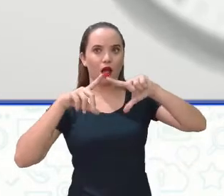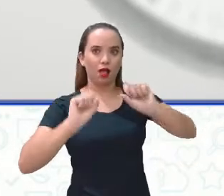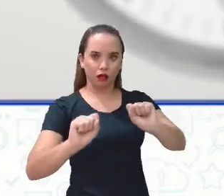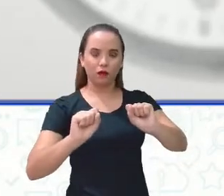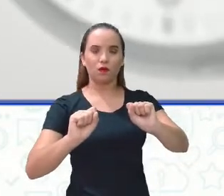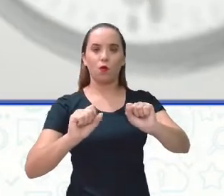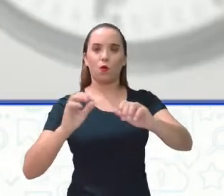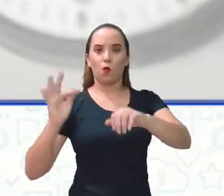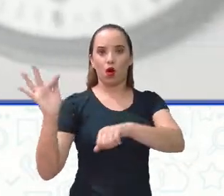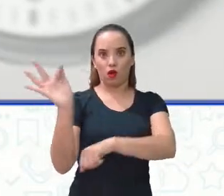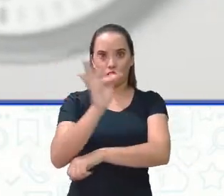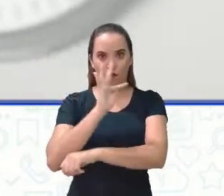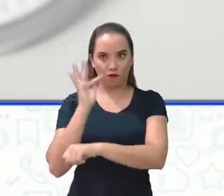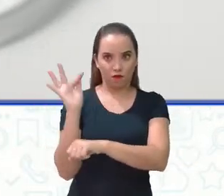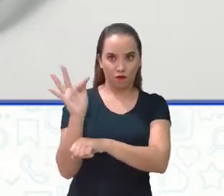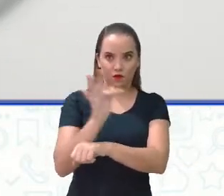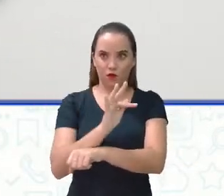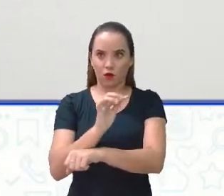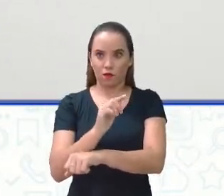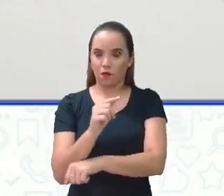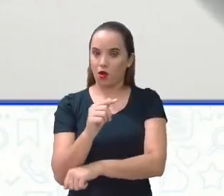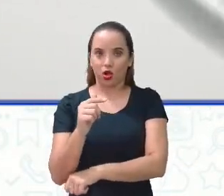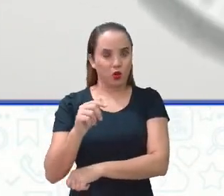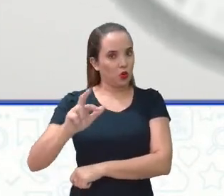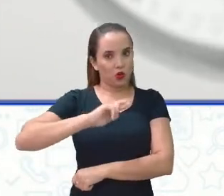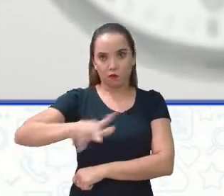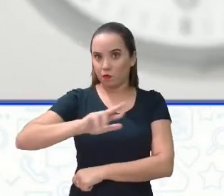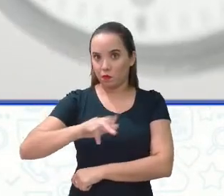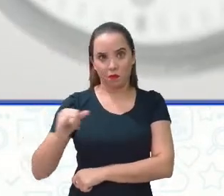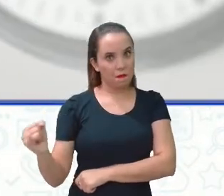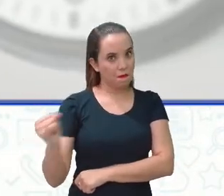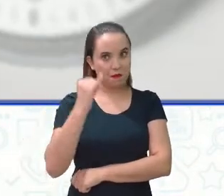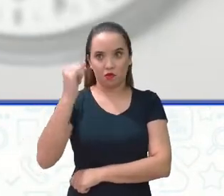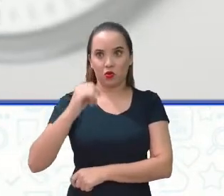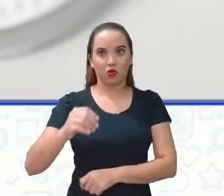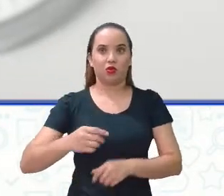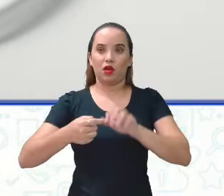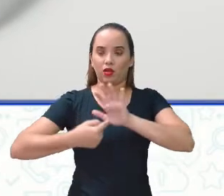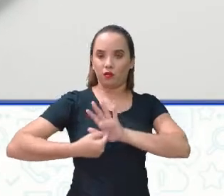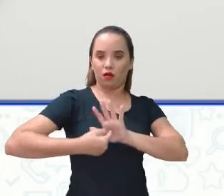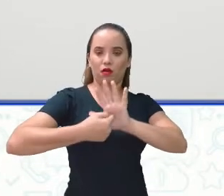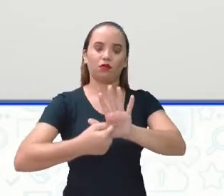da linguagem formal não é importante para a produção da exposição oral.